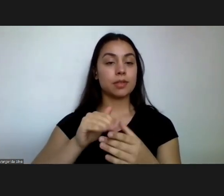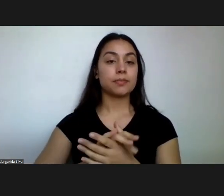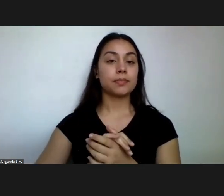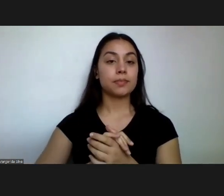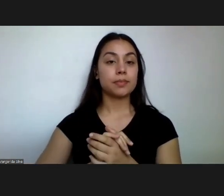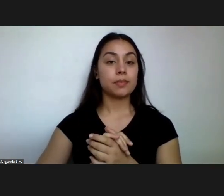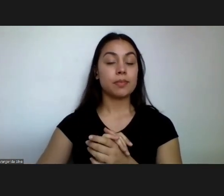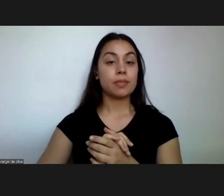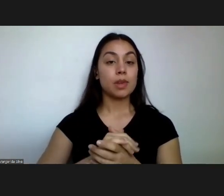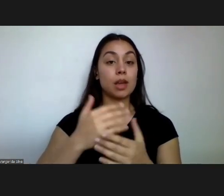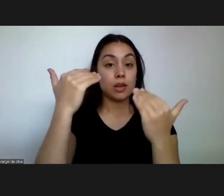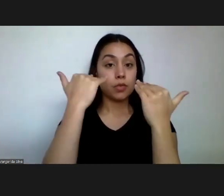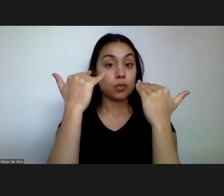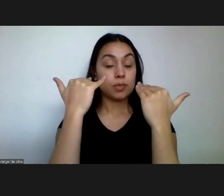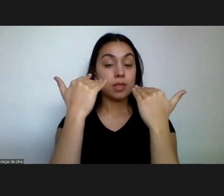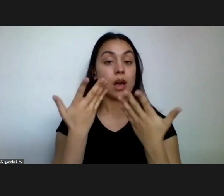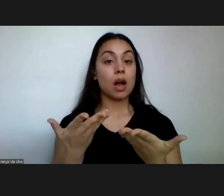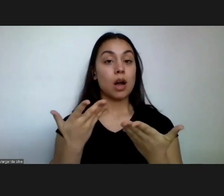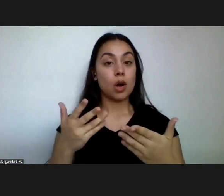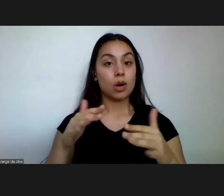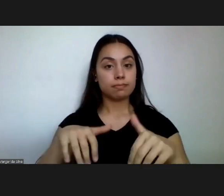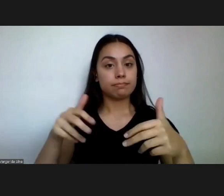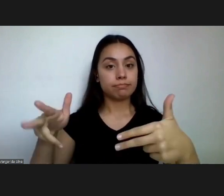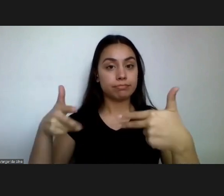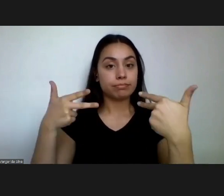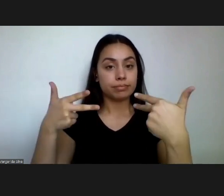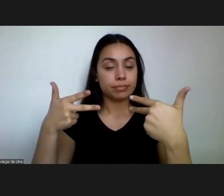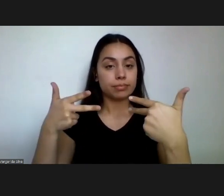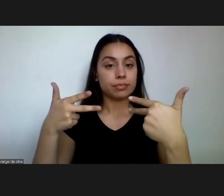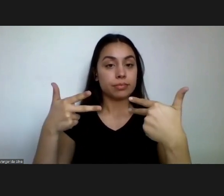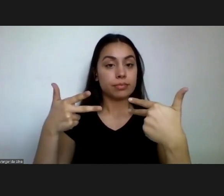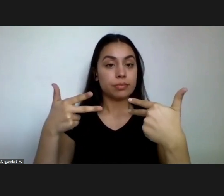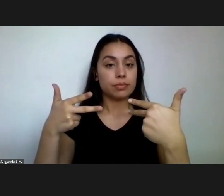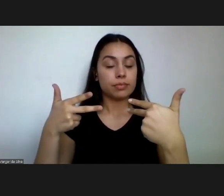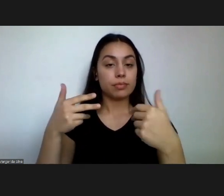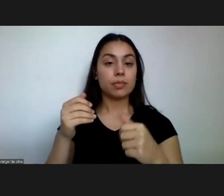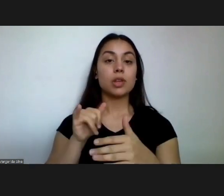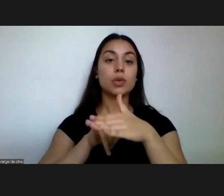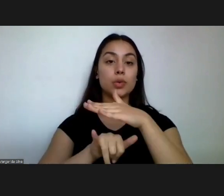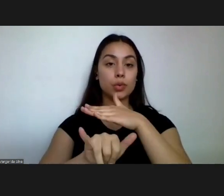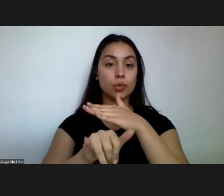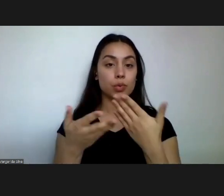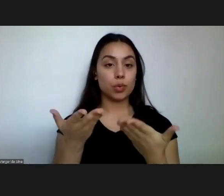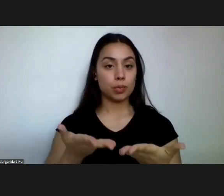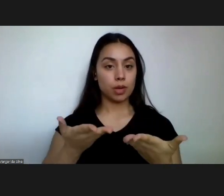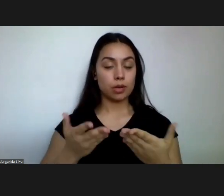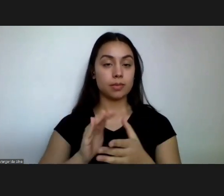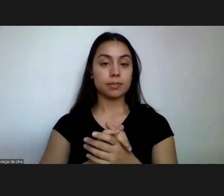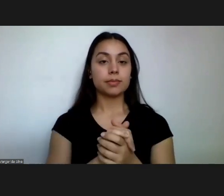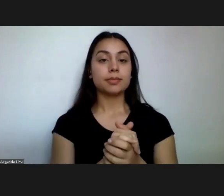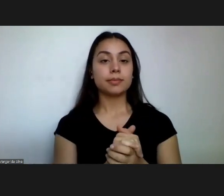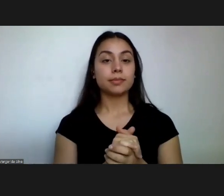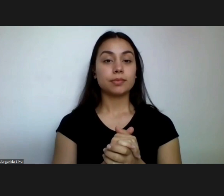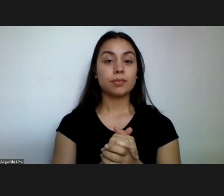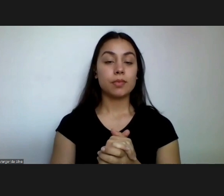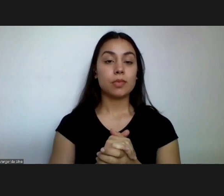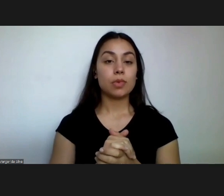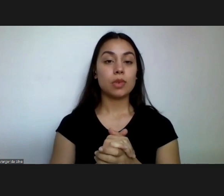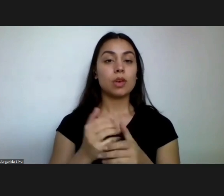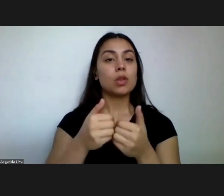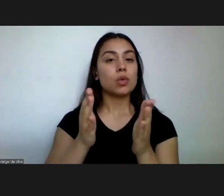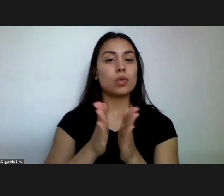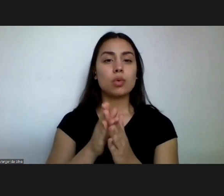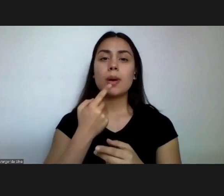que a sessão está a ser gravada e transmitida em direto através do canal do YouTube do INA. Todas as questões